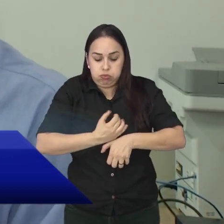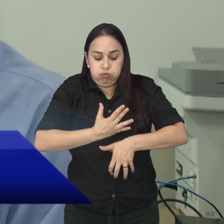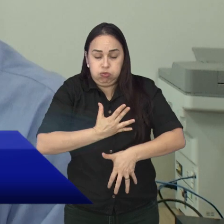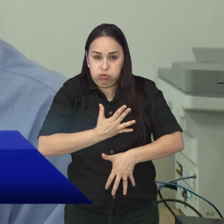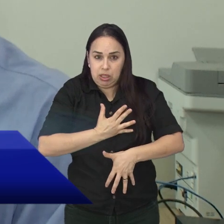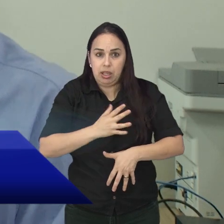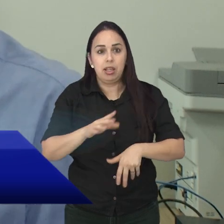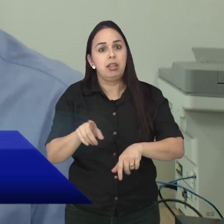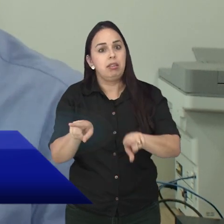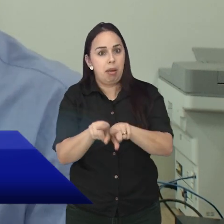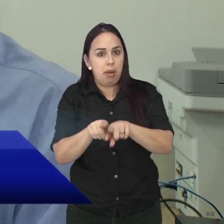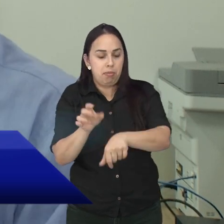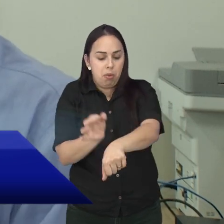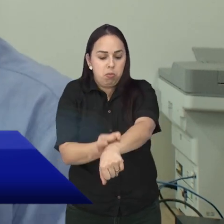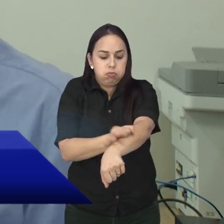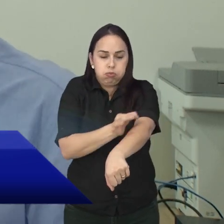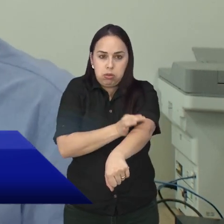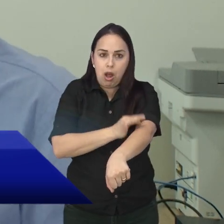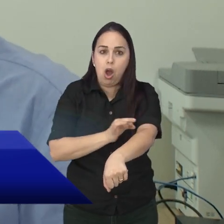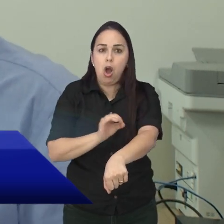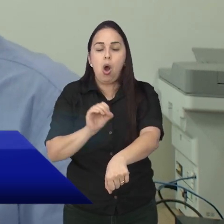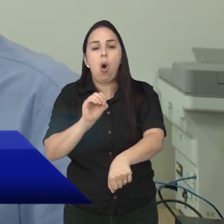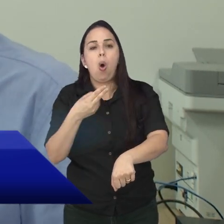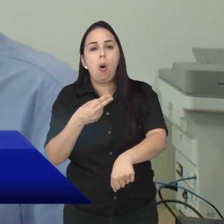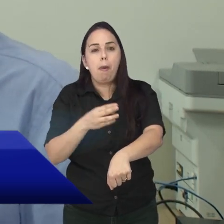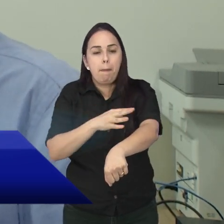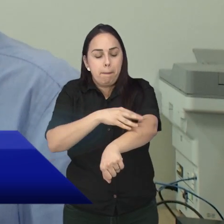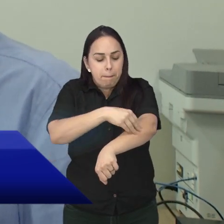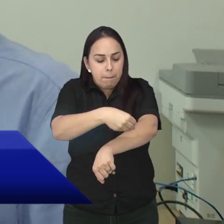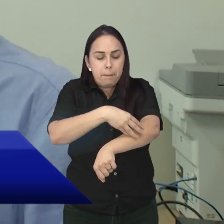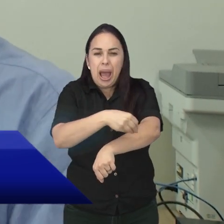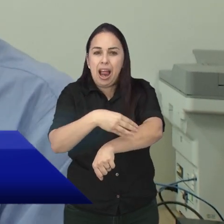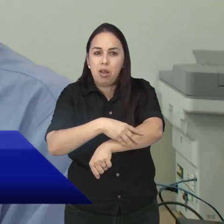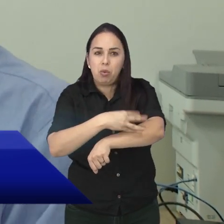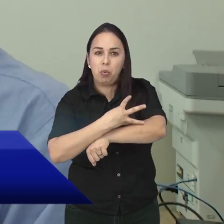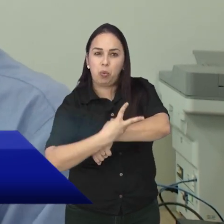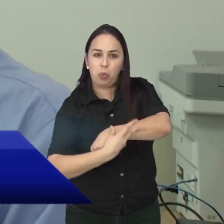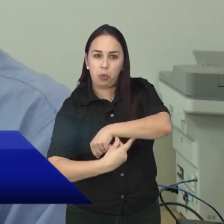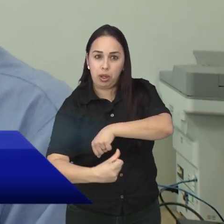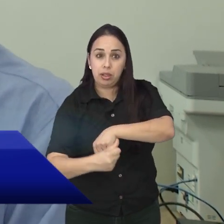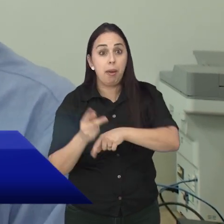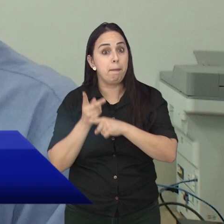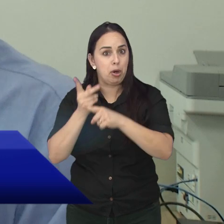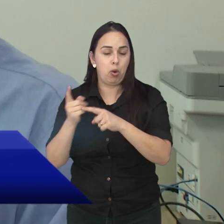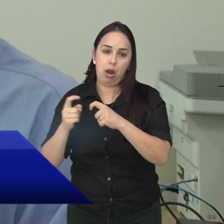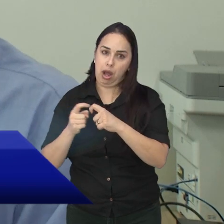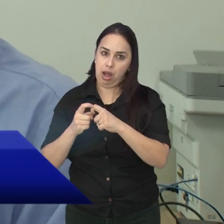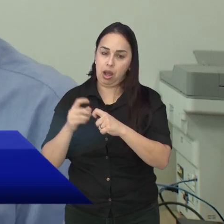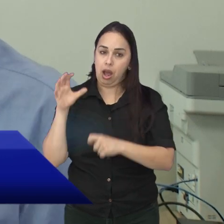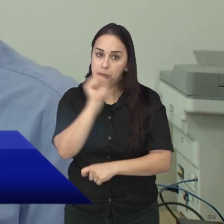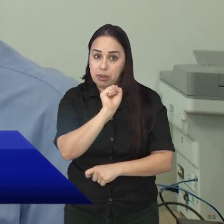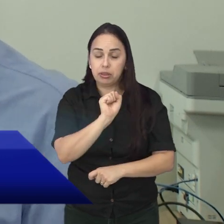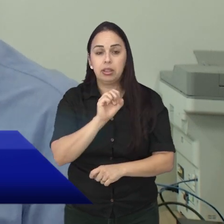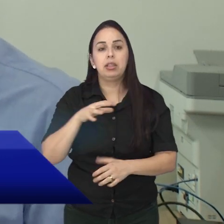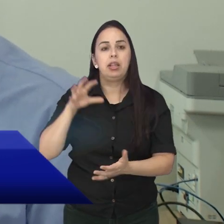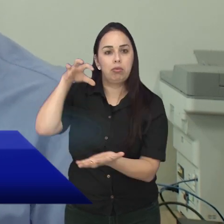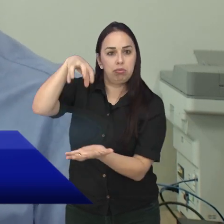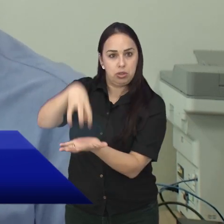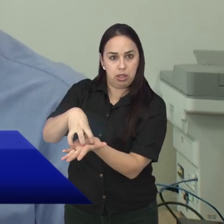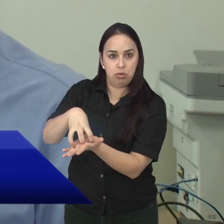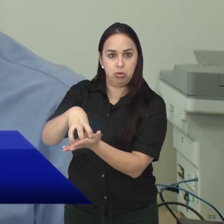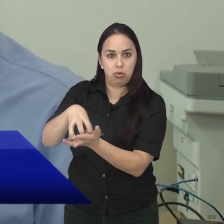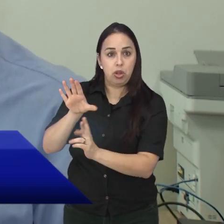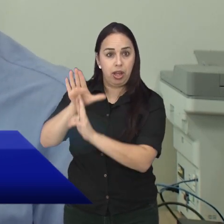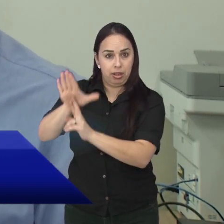são acometidos, e manchas ou áreas do corpo com perda de pelo, perda de sensibilidade, procure a unidade mais próxima. A gente tem o centro